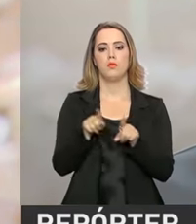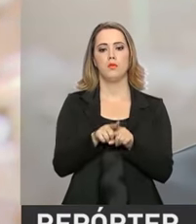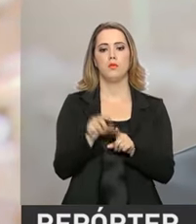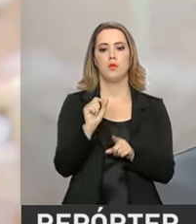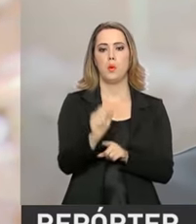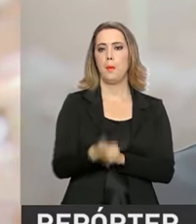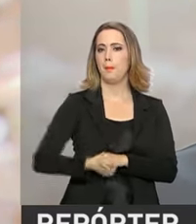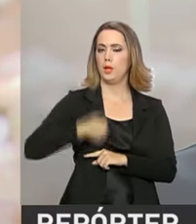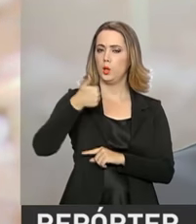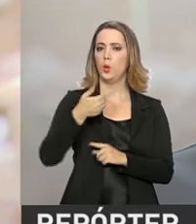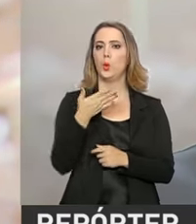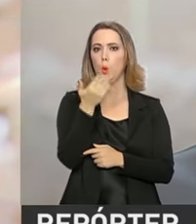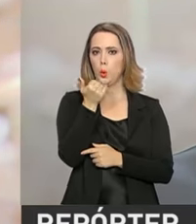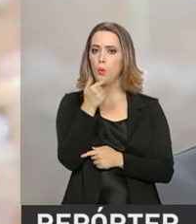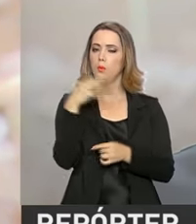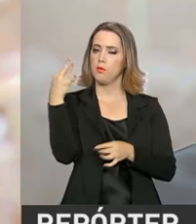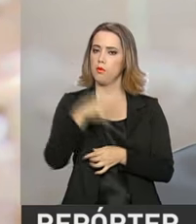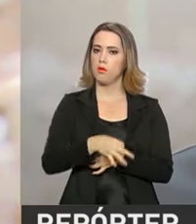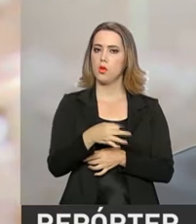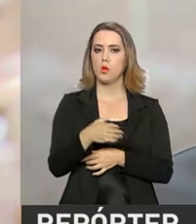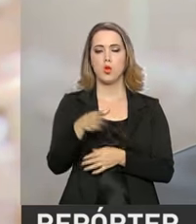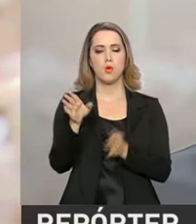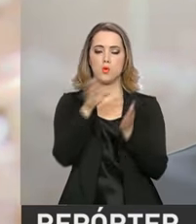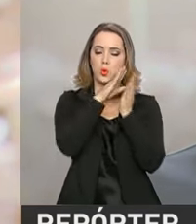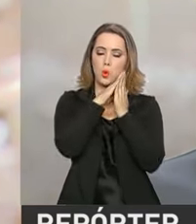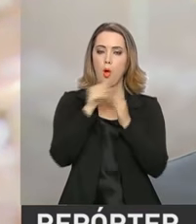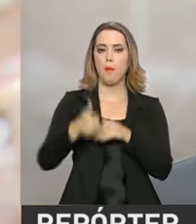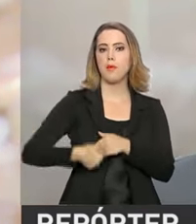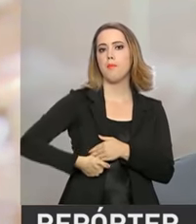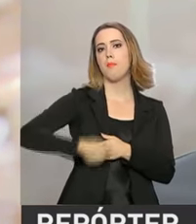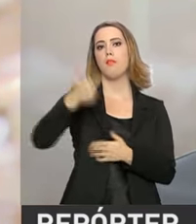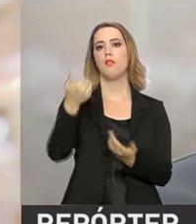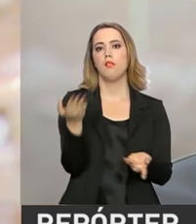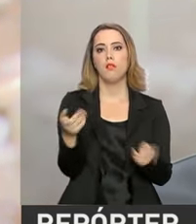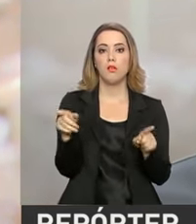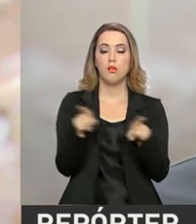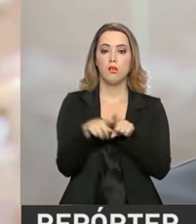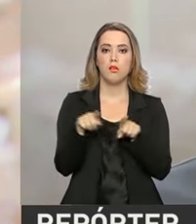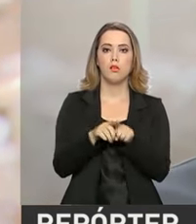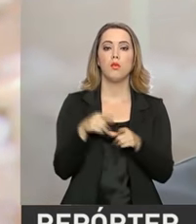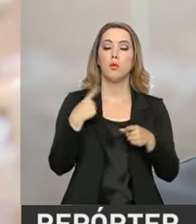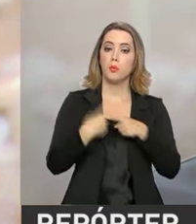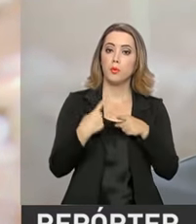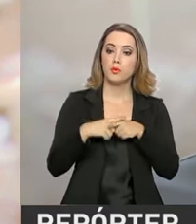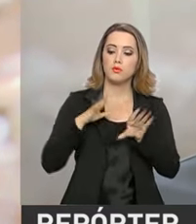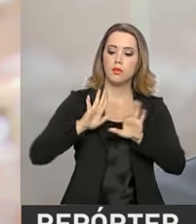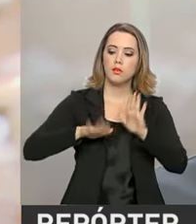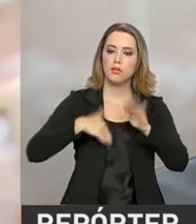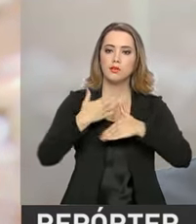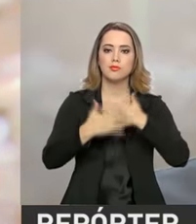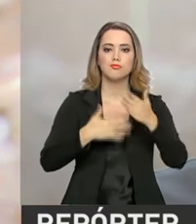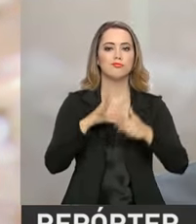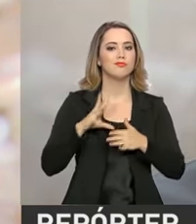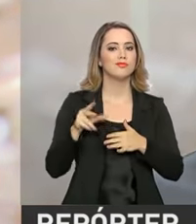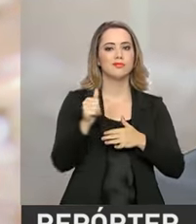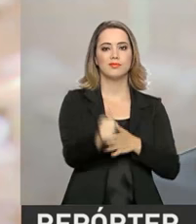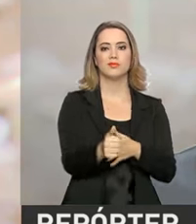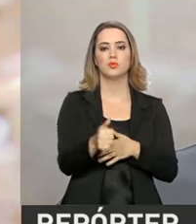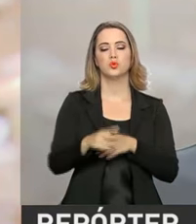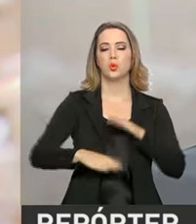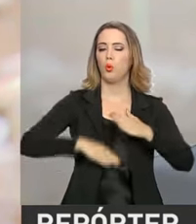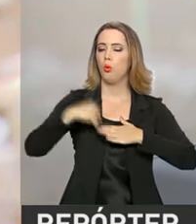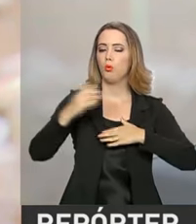se alimentar melhor, você tem um sono melhor, consequentemente você tem mais disposição para qualquer